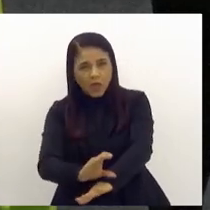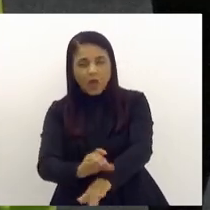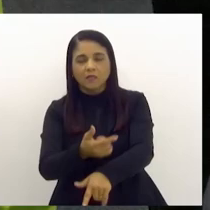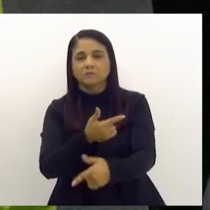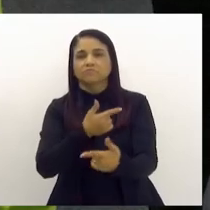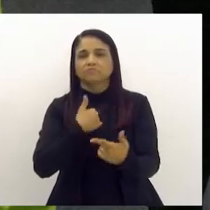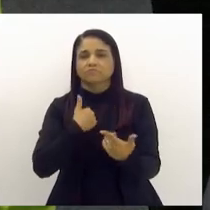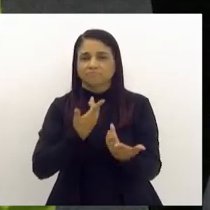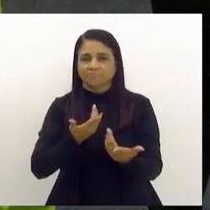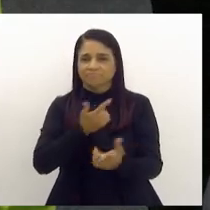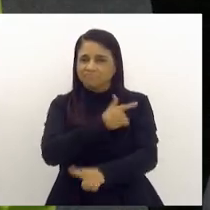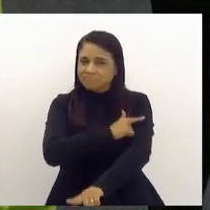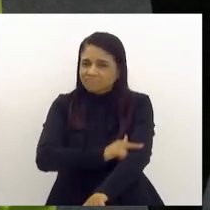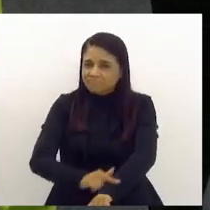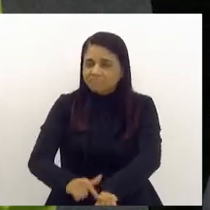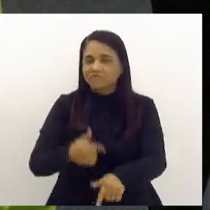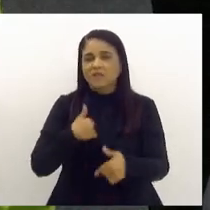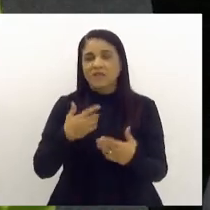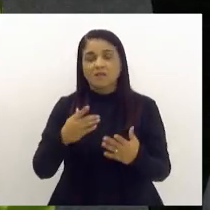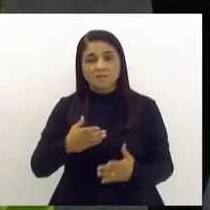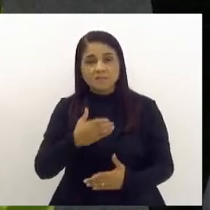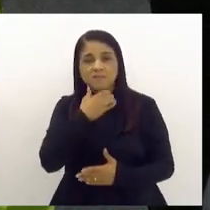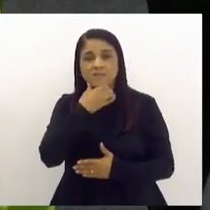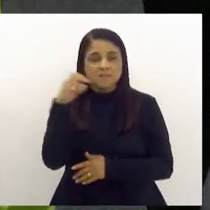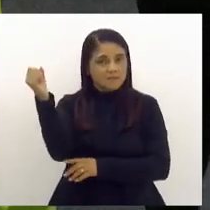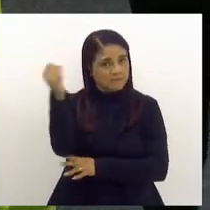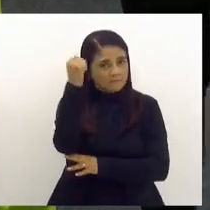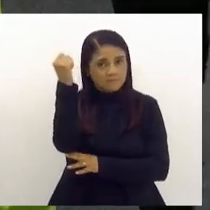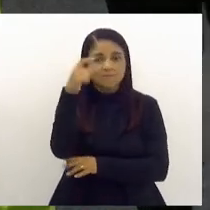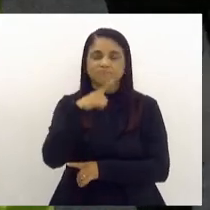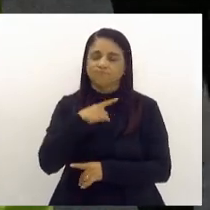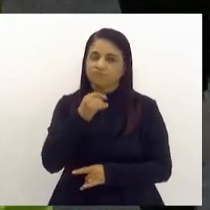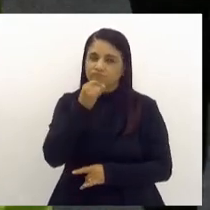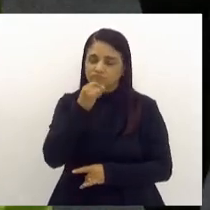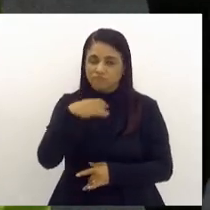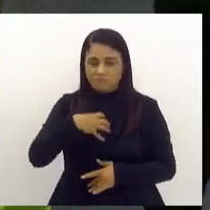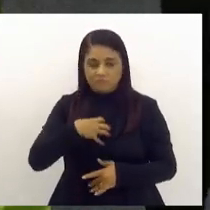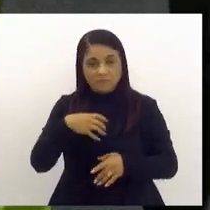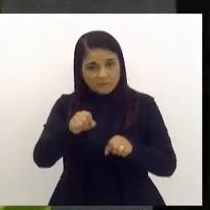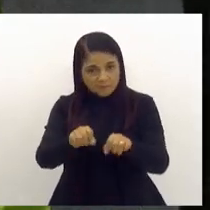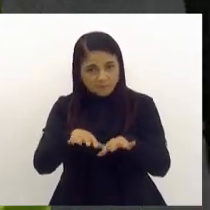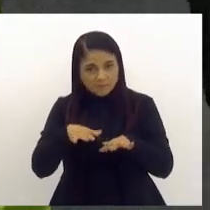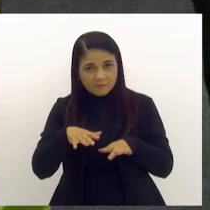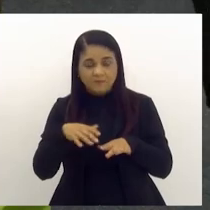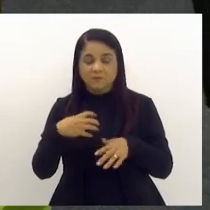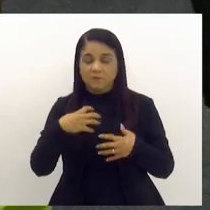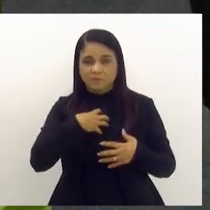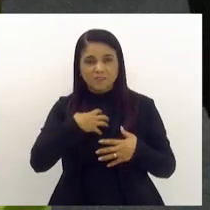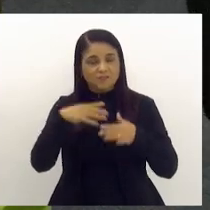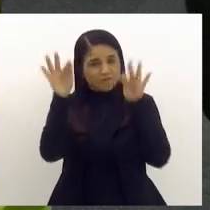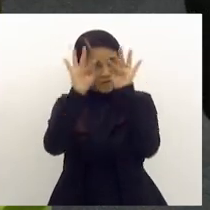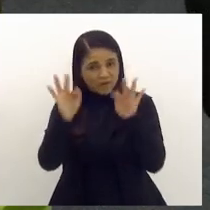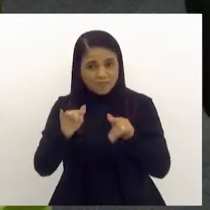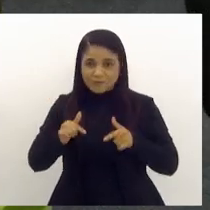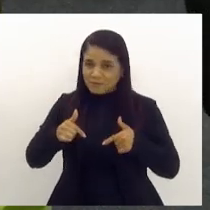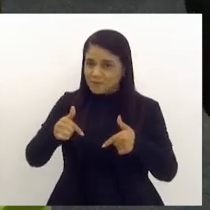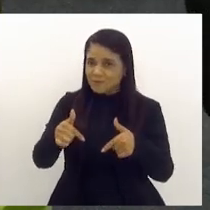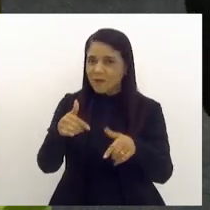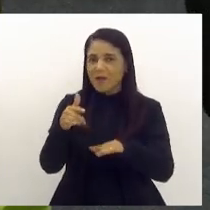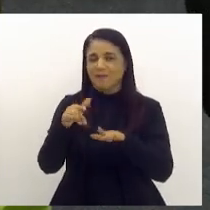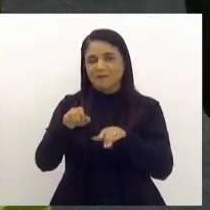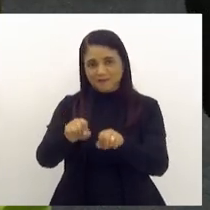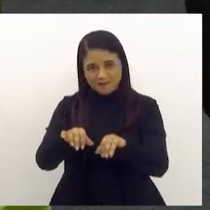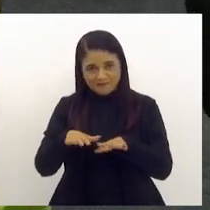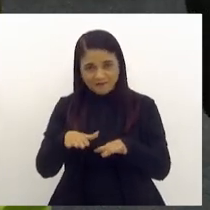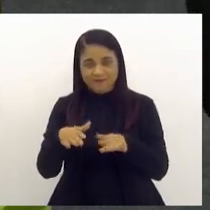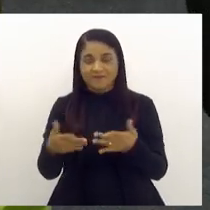a despeito da gente estar vivendo uma crise que me entristece muito, a condução da casa me deixou muito, muito feliz, muito satisfeita. E por